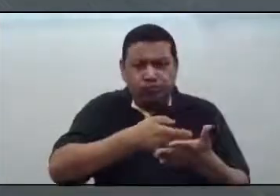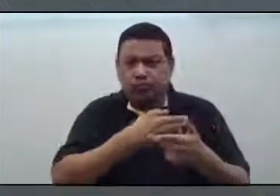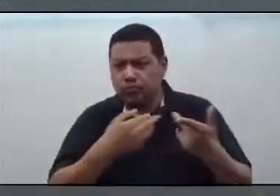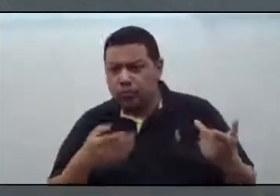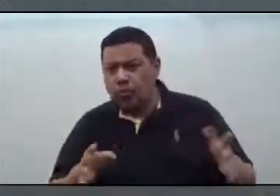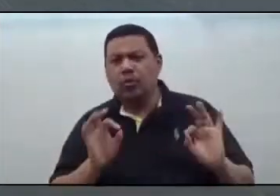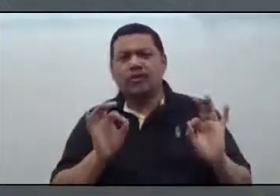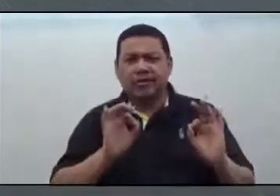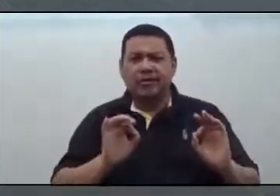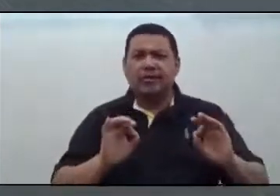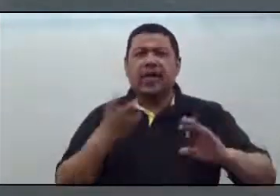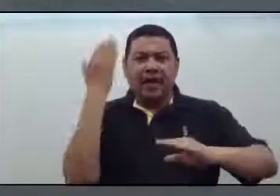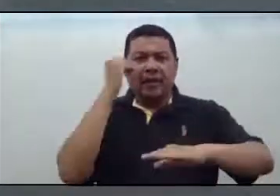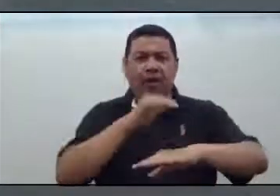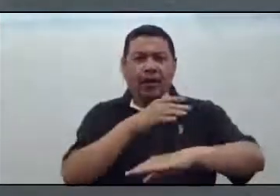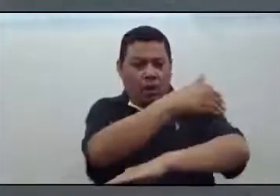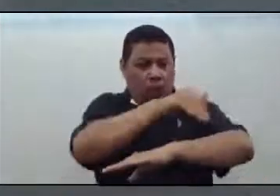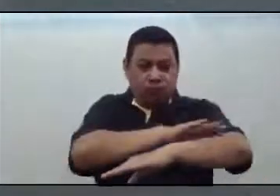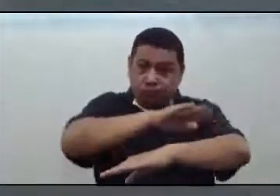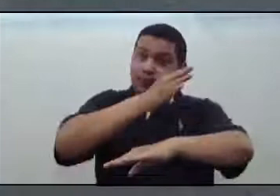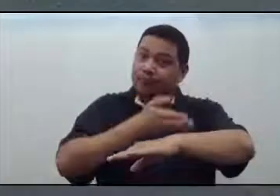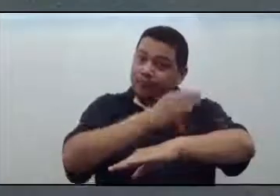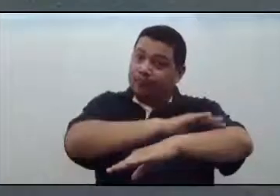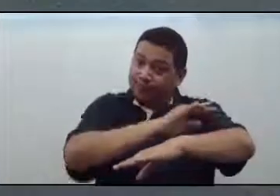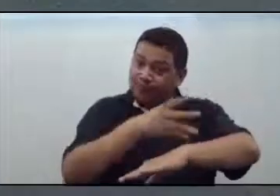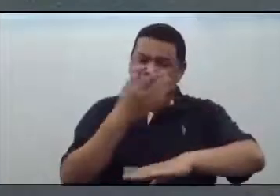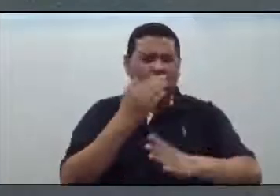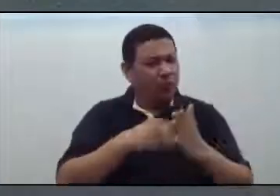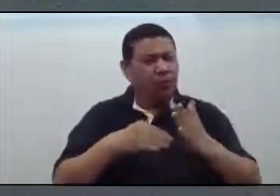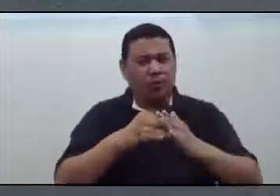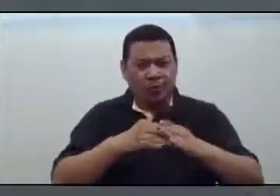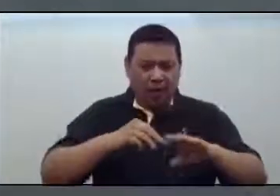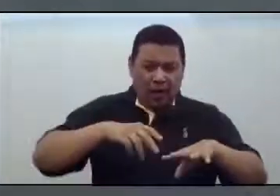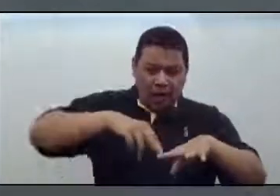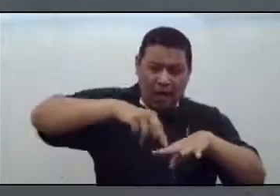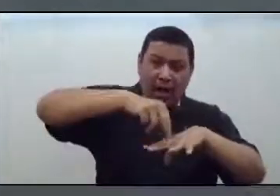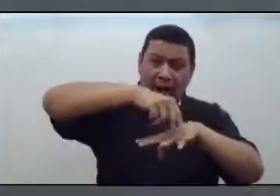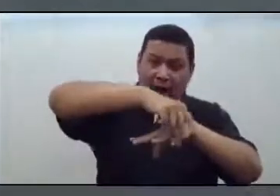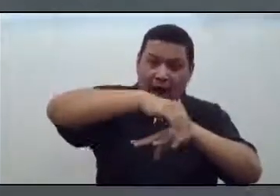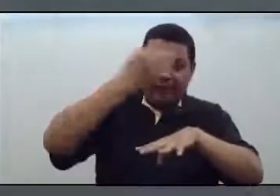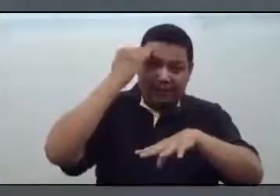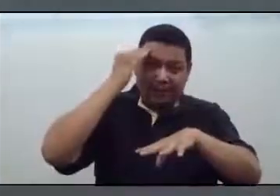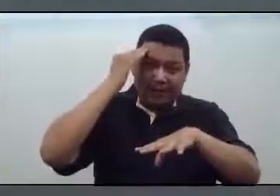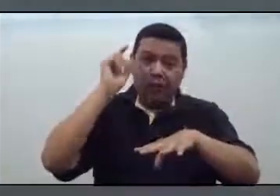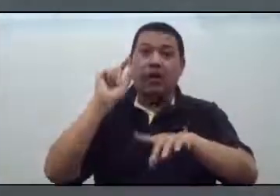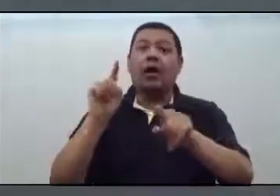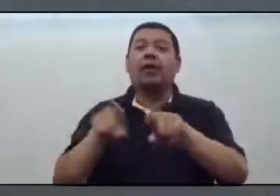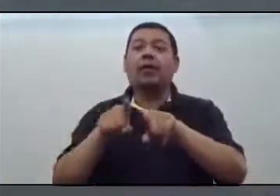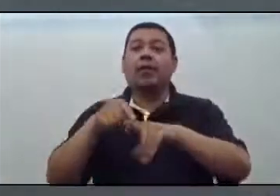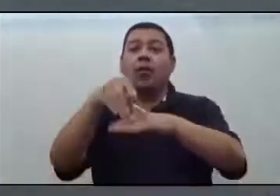pintando quebra-mola, fazendo aquela faixa no meio da pista para dividir mão e contramão.